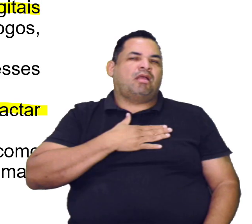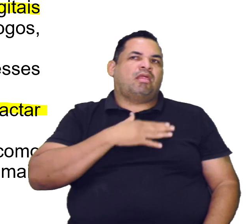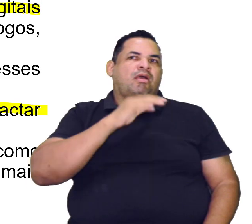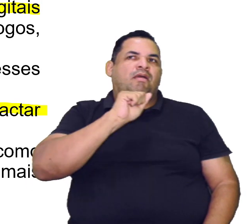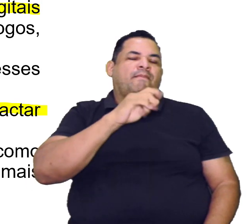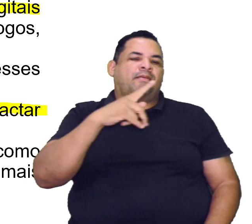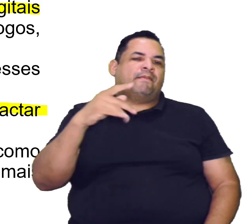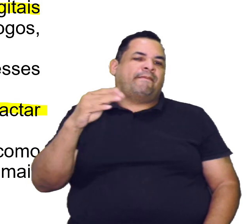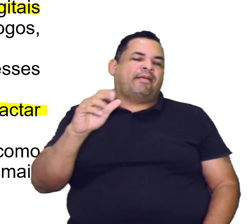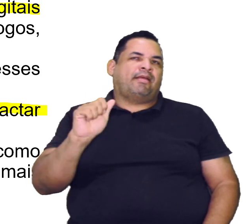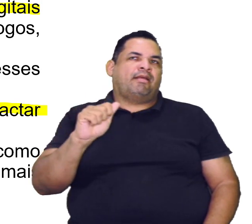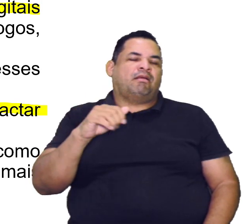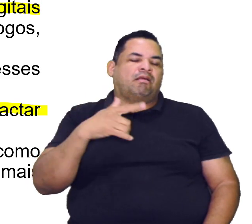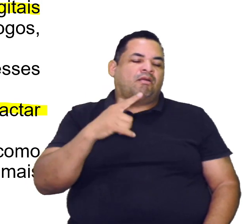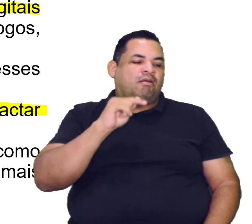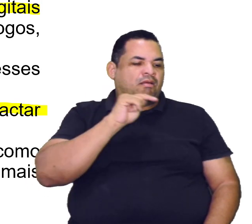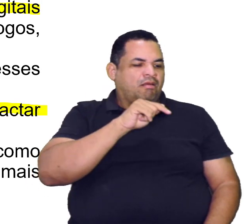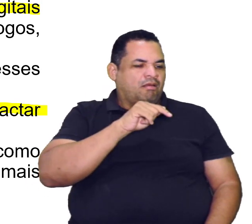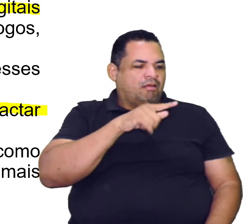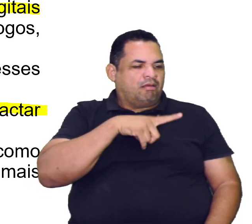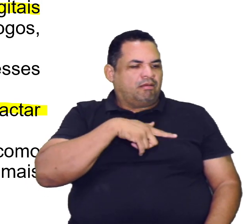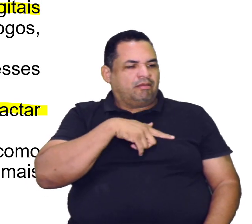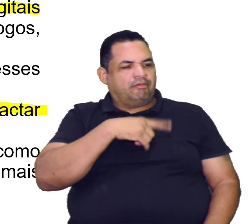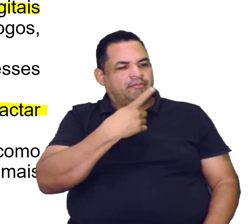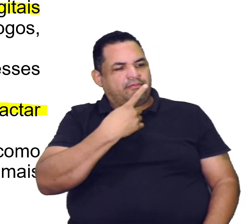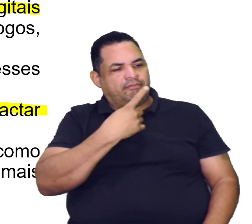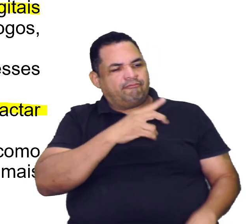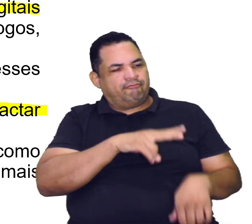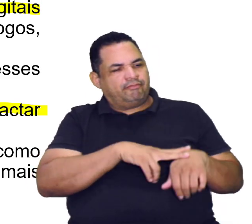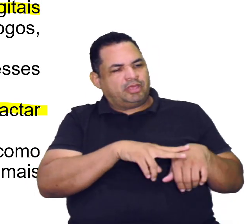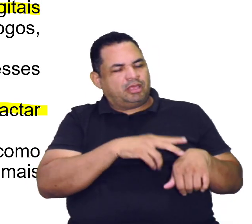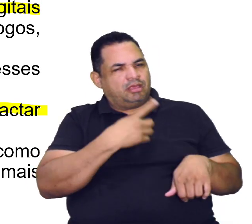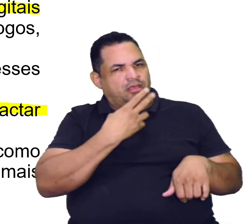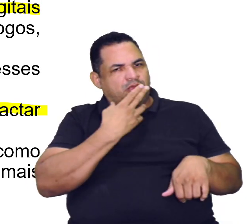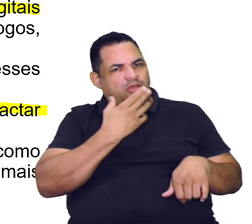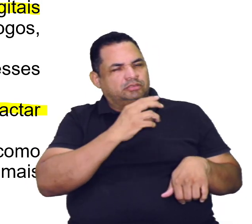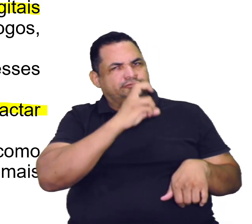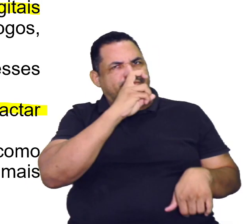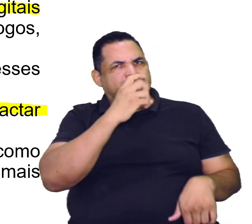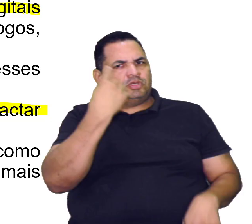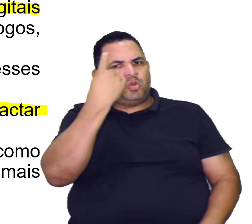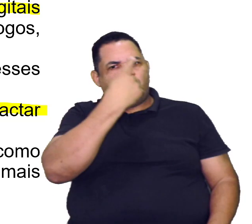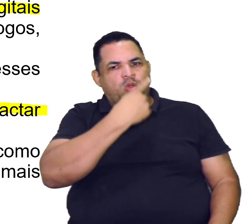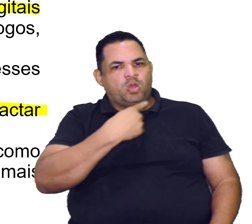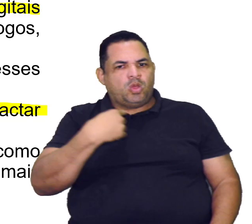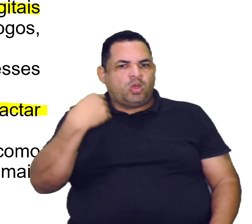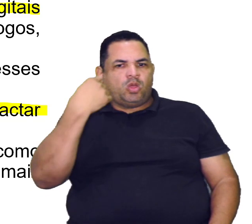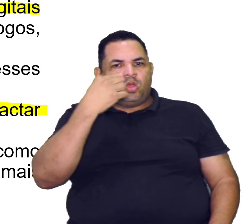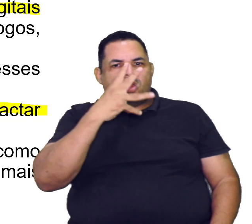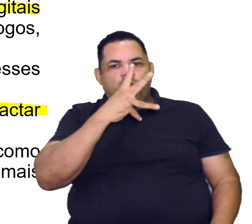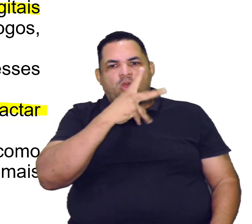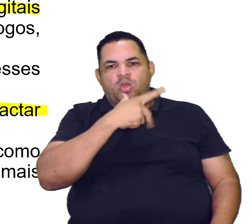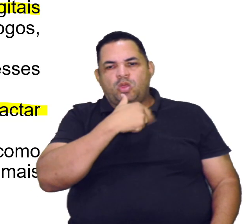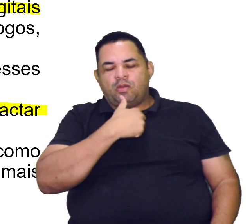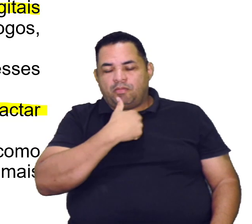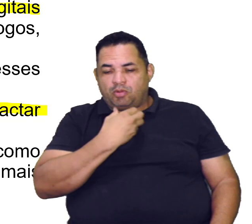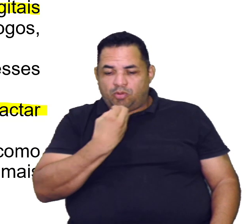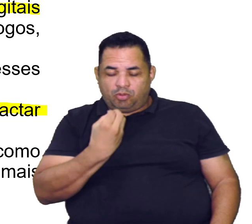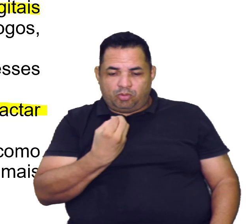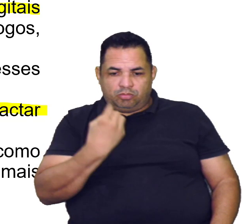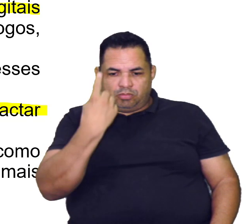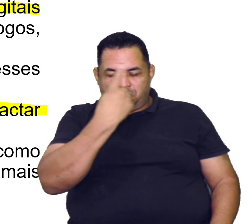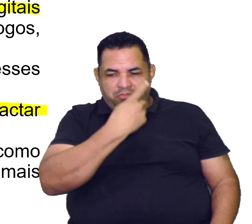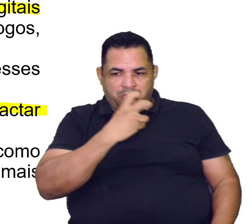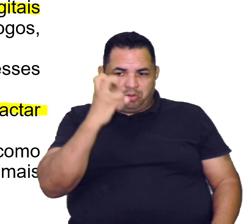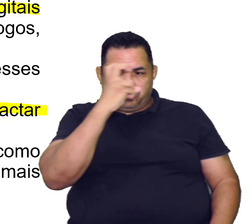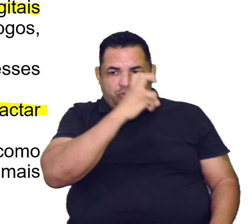Nesse aplicativo X, verdinho, eu fico 5 horas nele. Nossa, em 5 horas, o